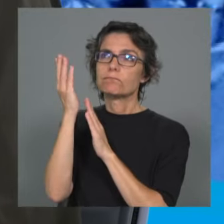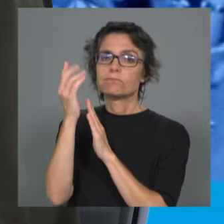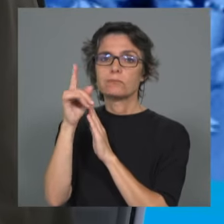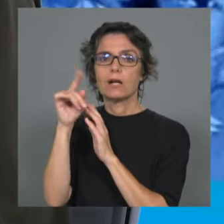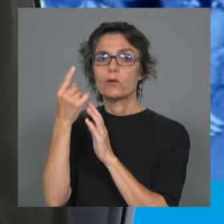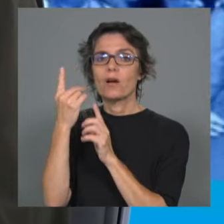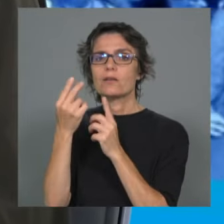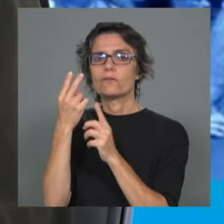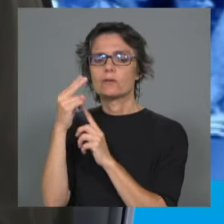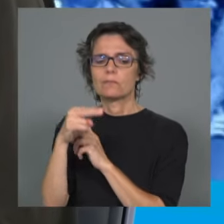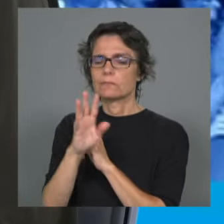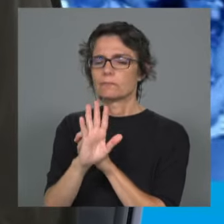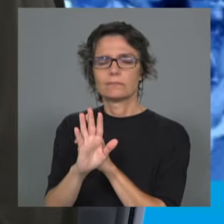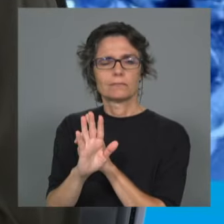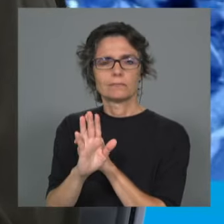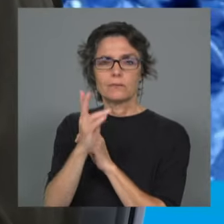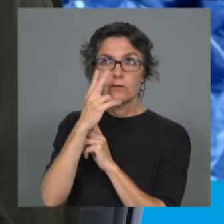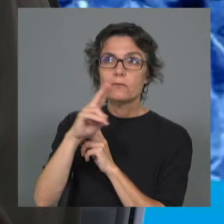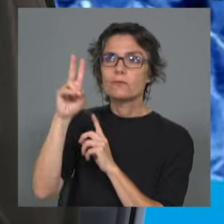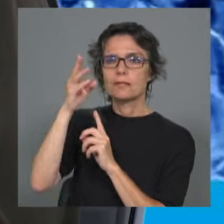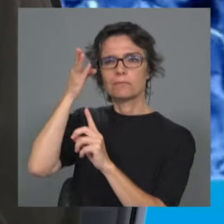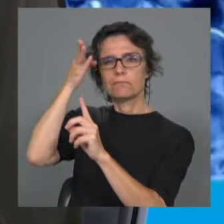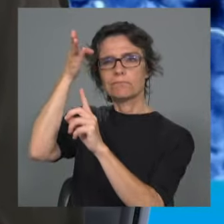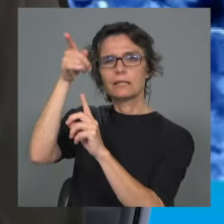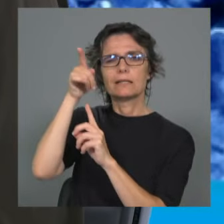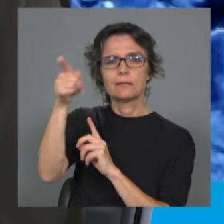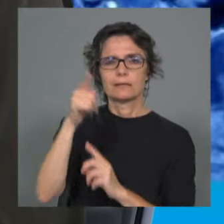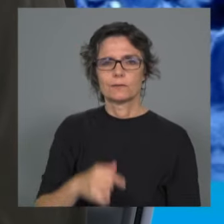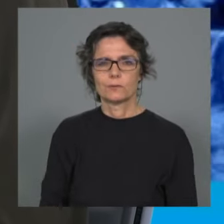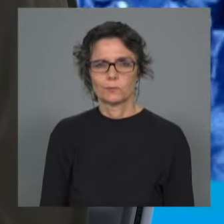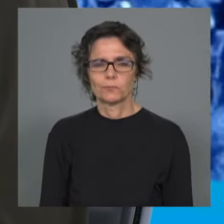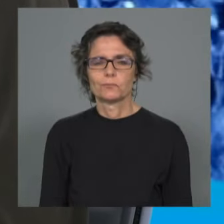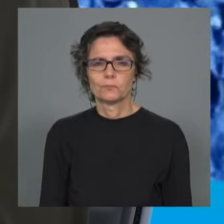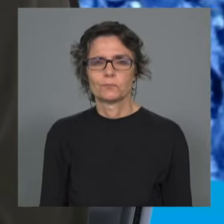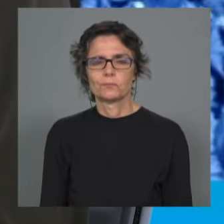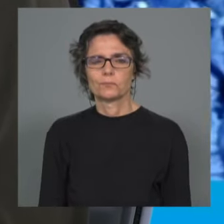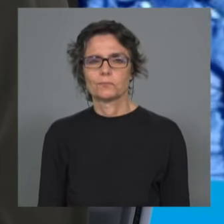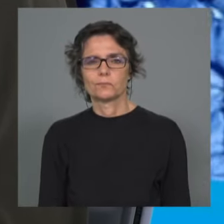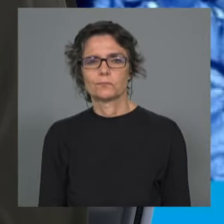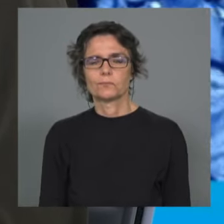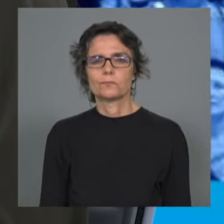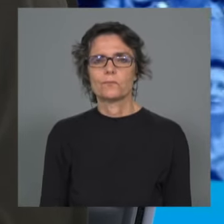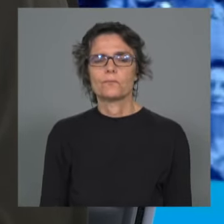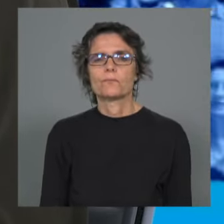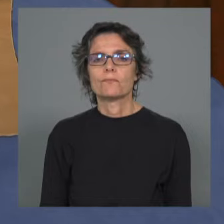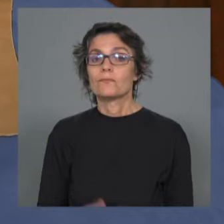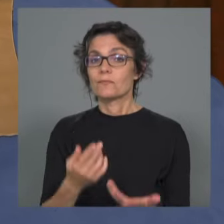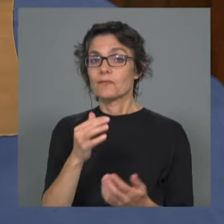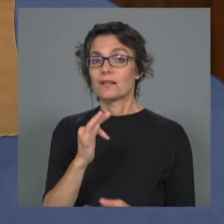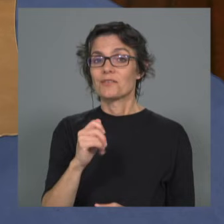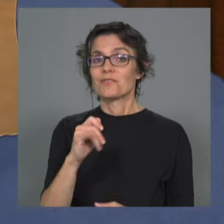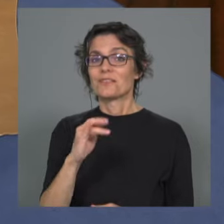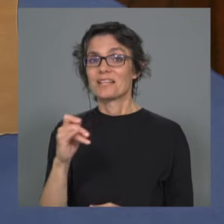nas pessoas que encontramos no caminho, mas a fixar os olhos em Jesus. Frei Márcio, também é importante ter sempre